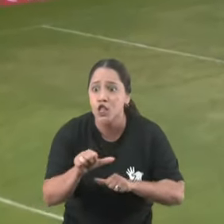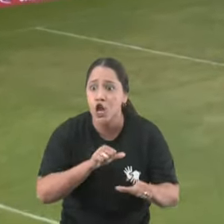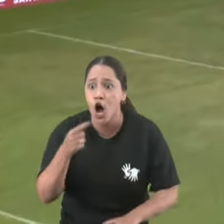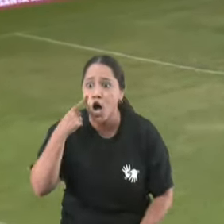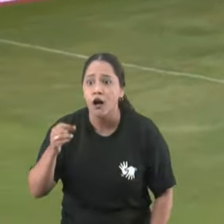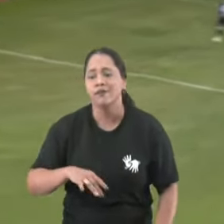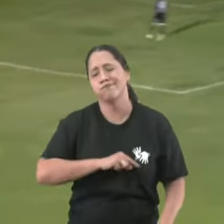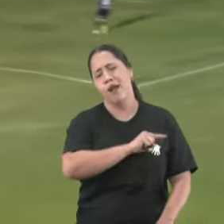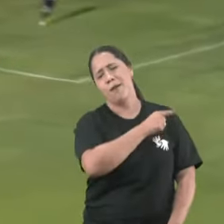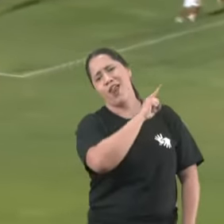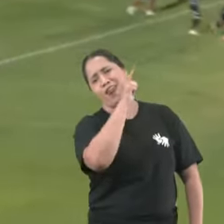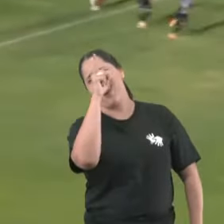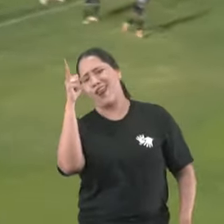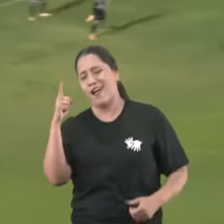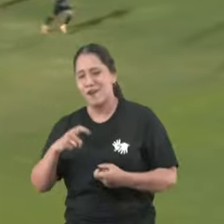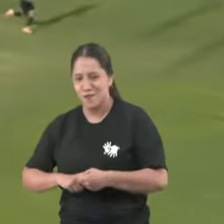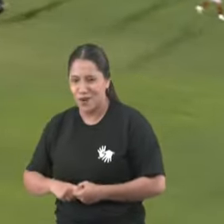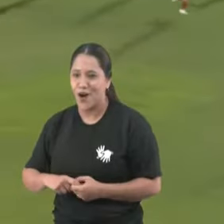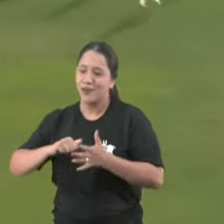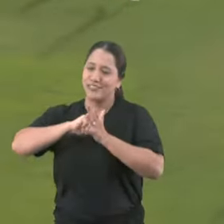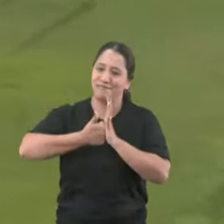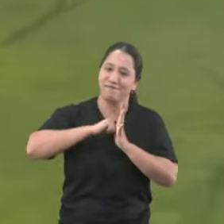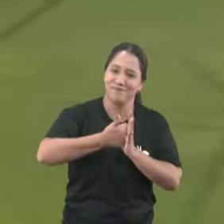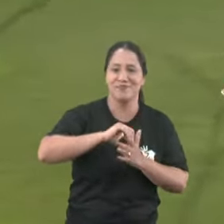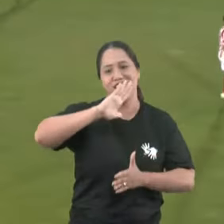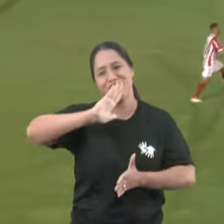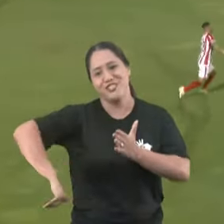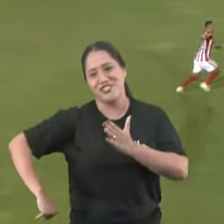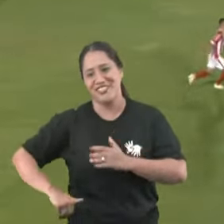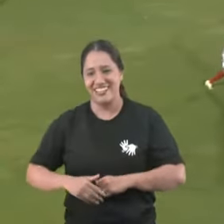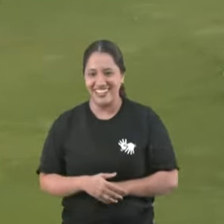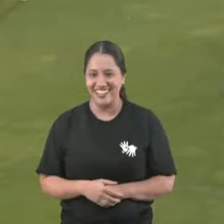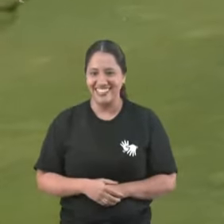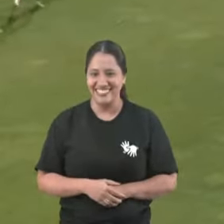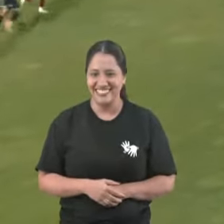Kellington, Formiga por baixo, chega a tirada dele.